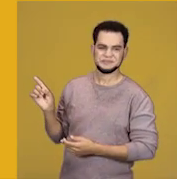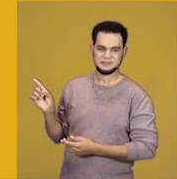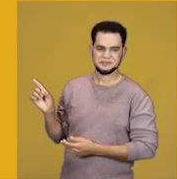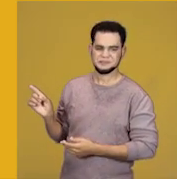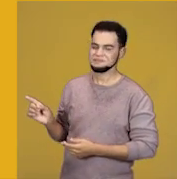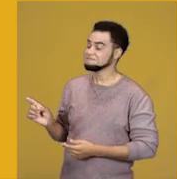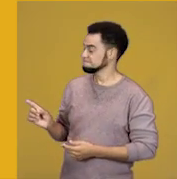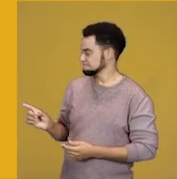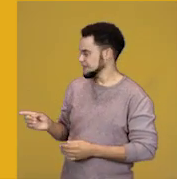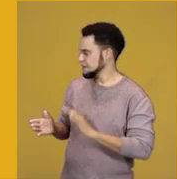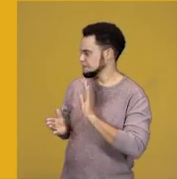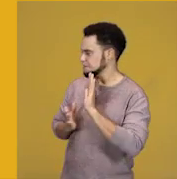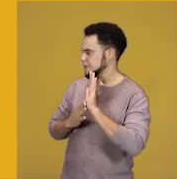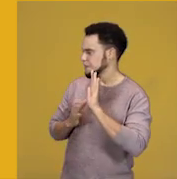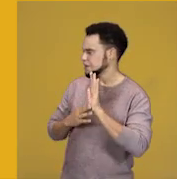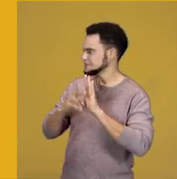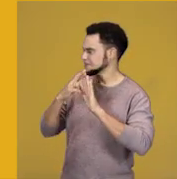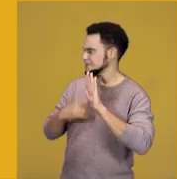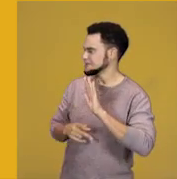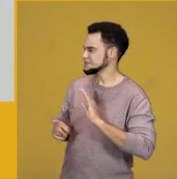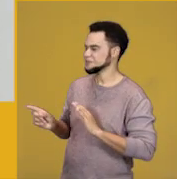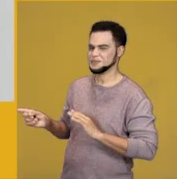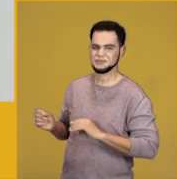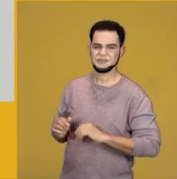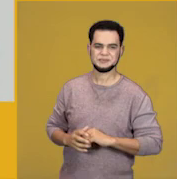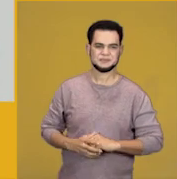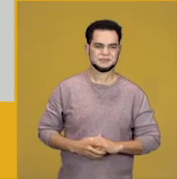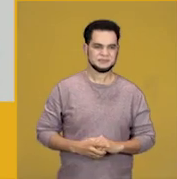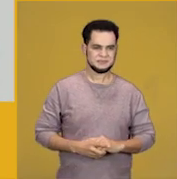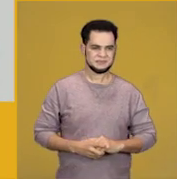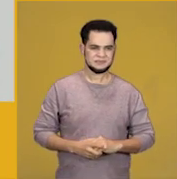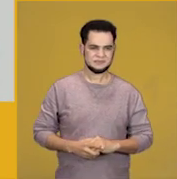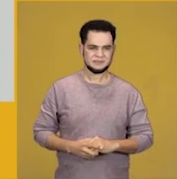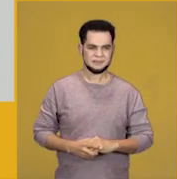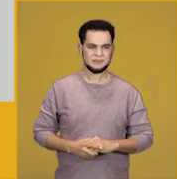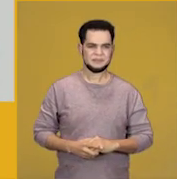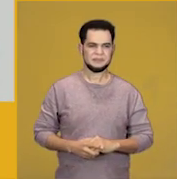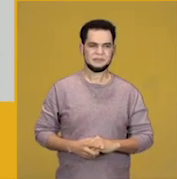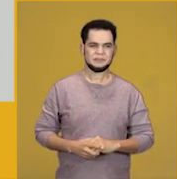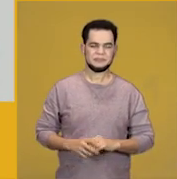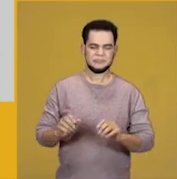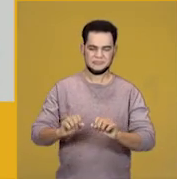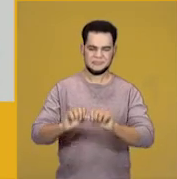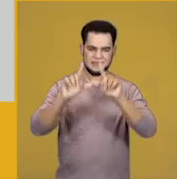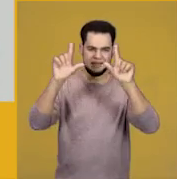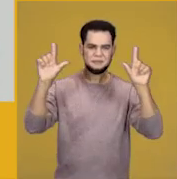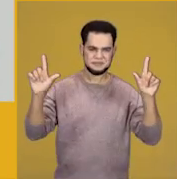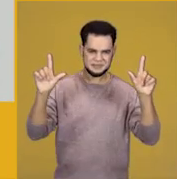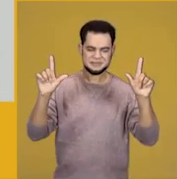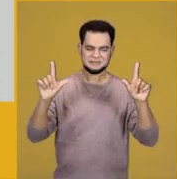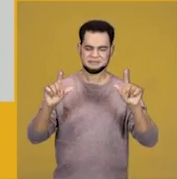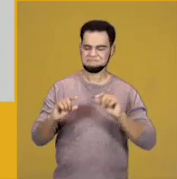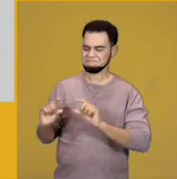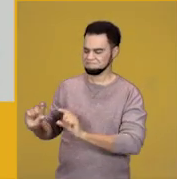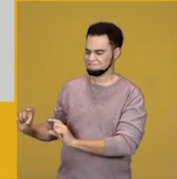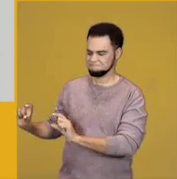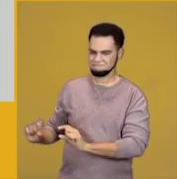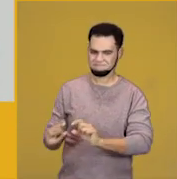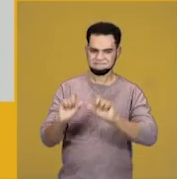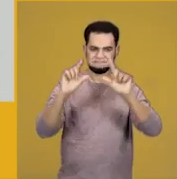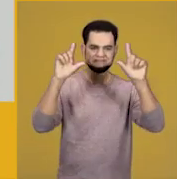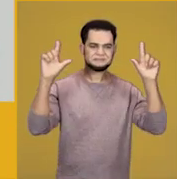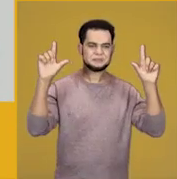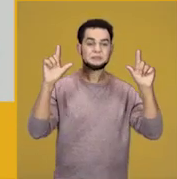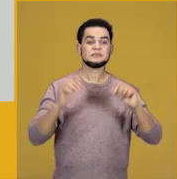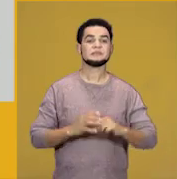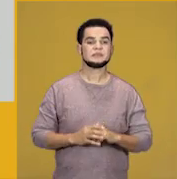redação, tá? No nosso caso aqui, então, ampliei para você ver. Tem o texto 1, tá?